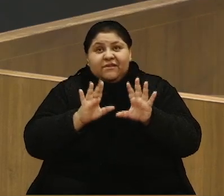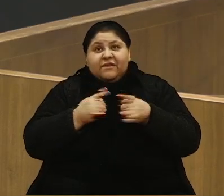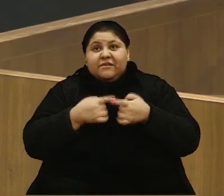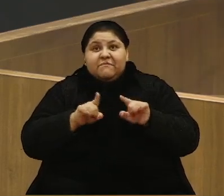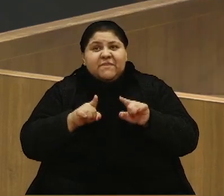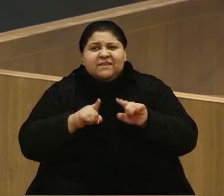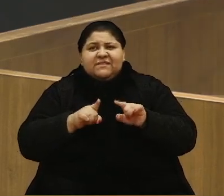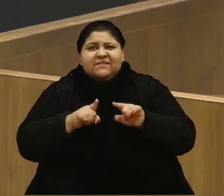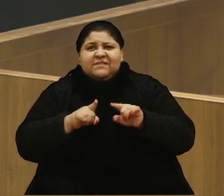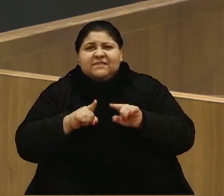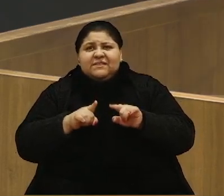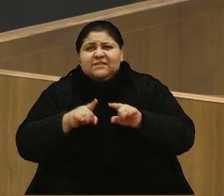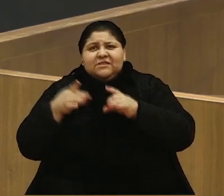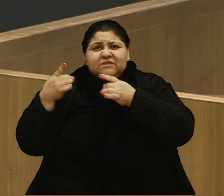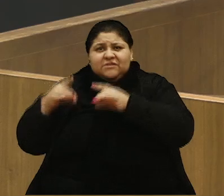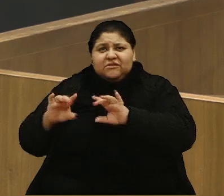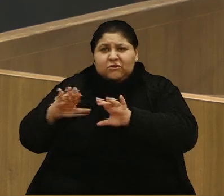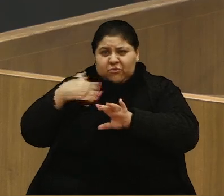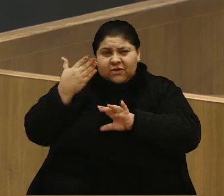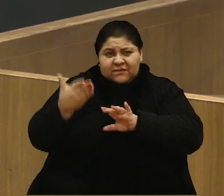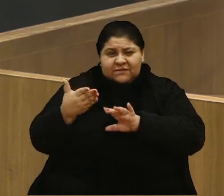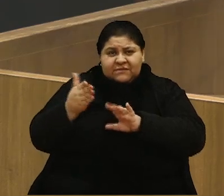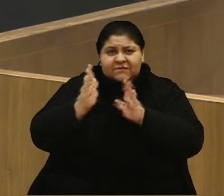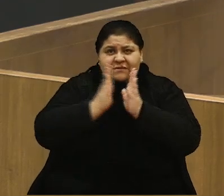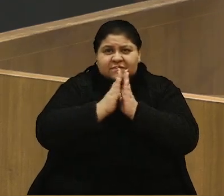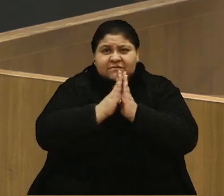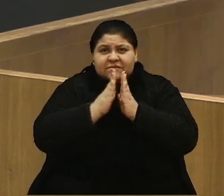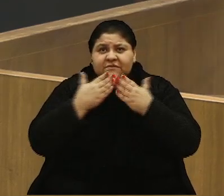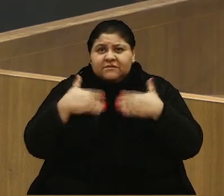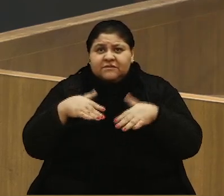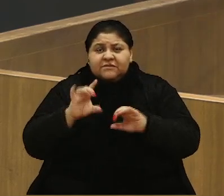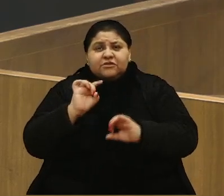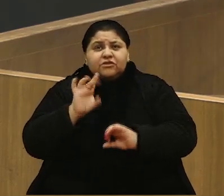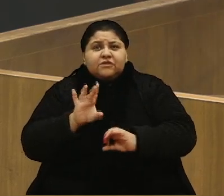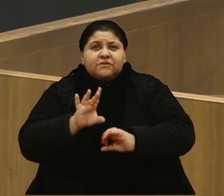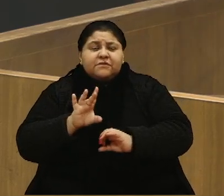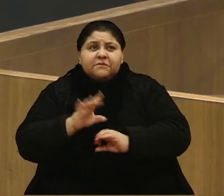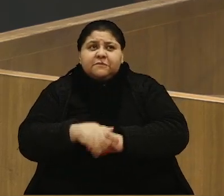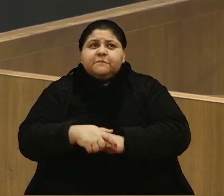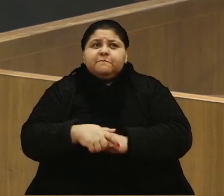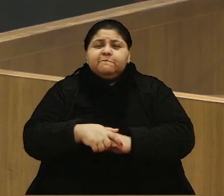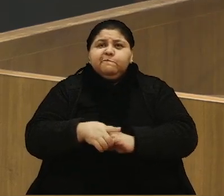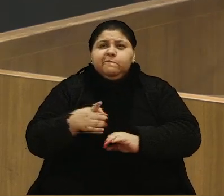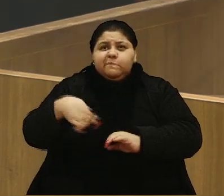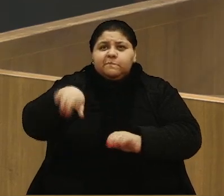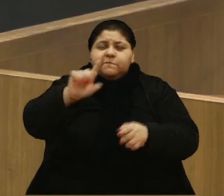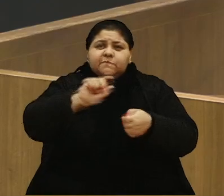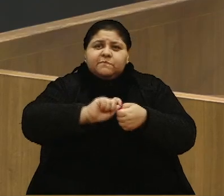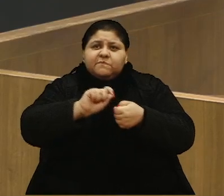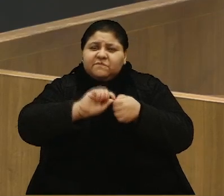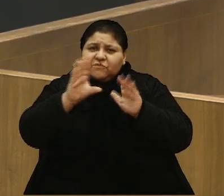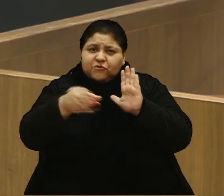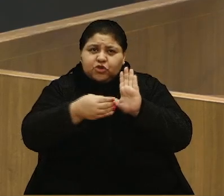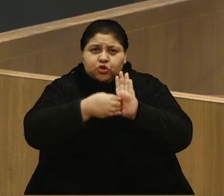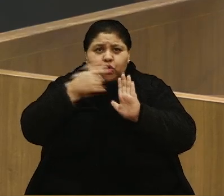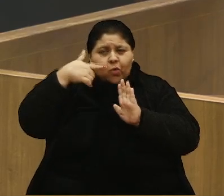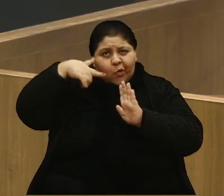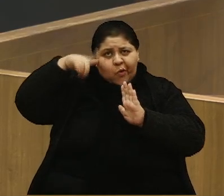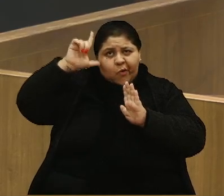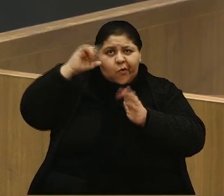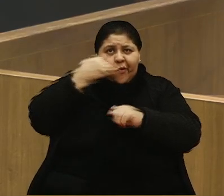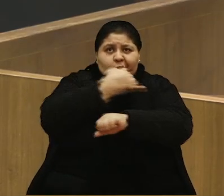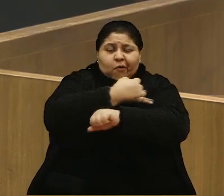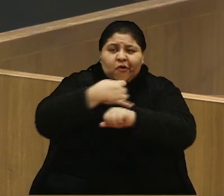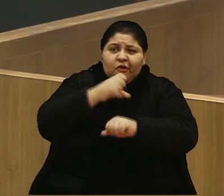se batem. Só passa a próxima. Tem mais uma? Tá tranquilo? Seria isso aqui. E a gente fez uma postagem ontem, já está passando das